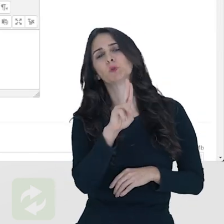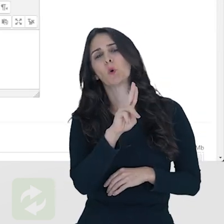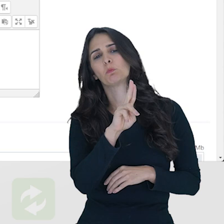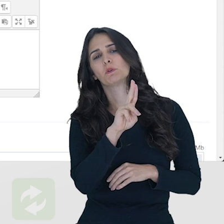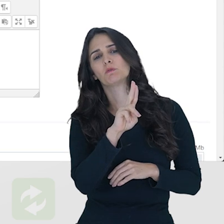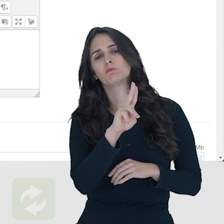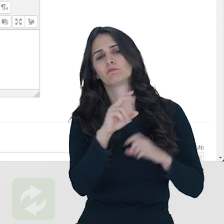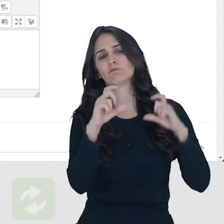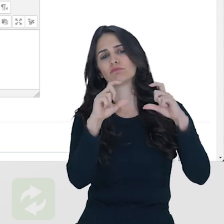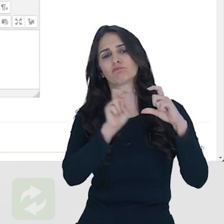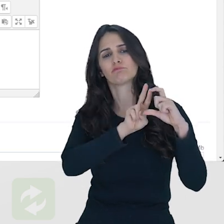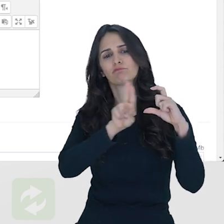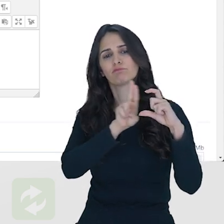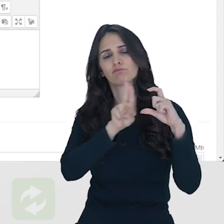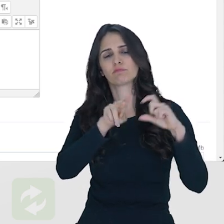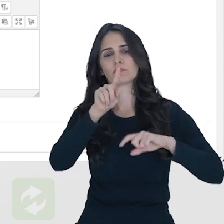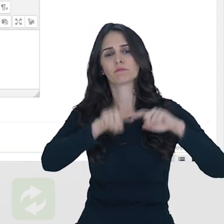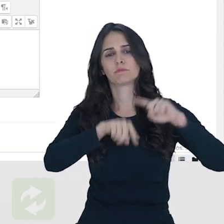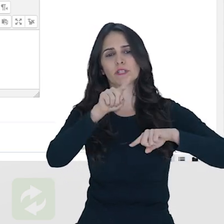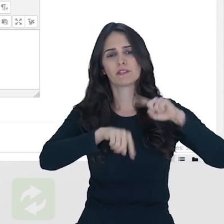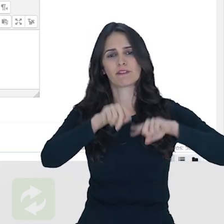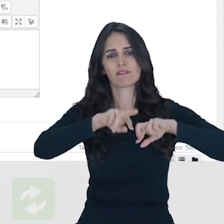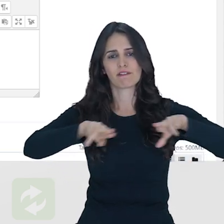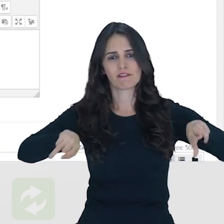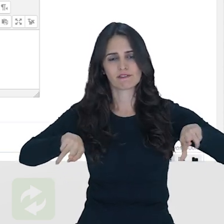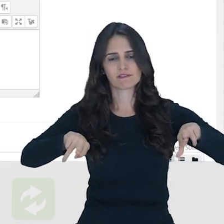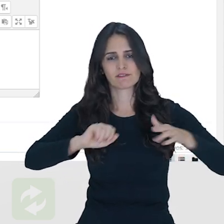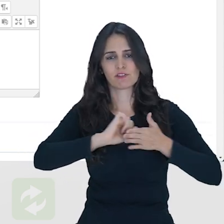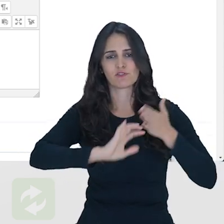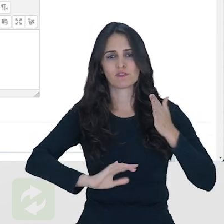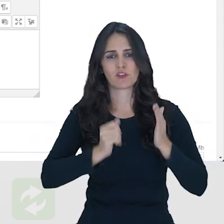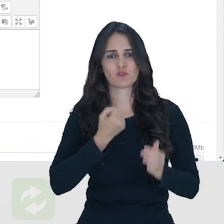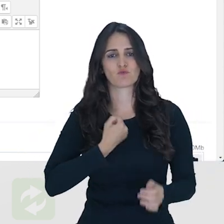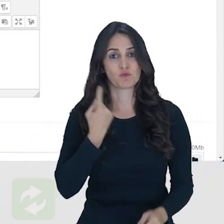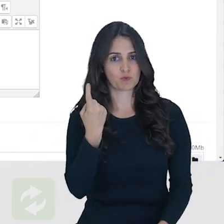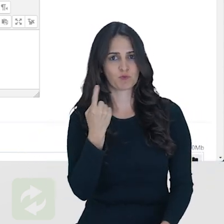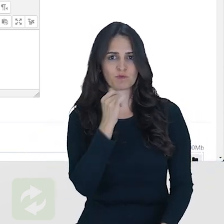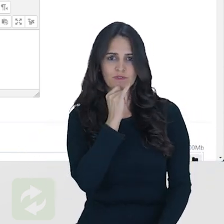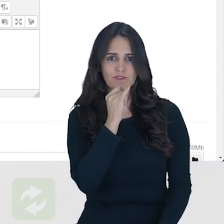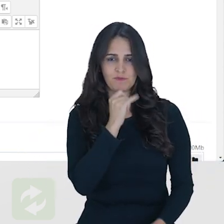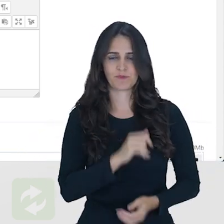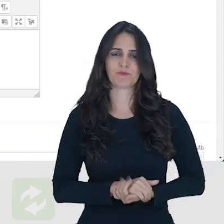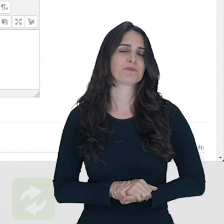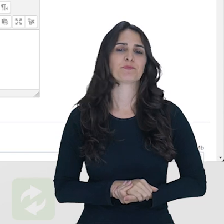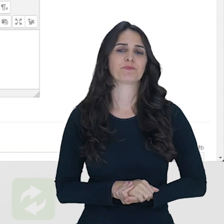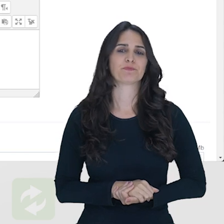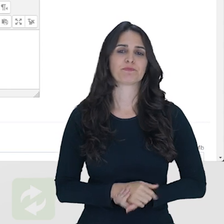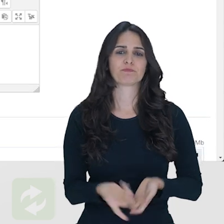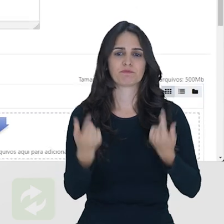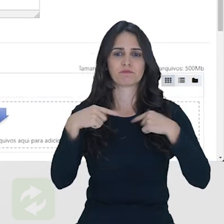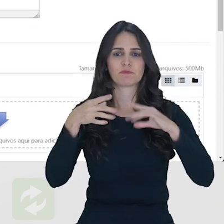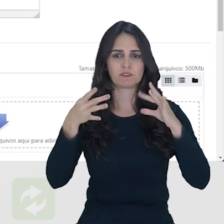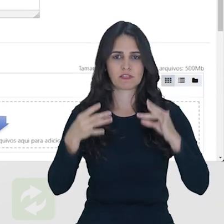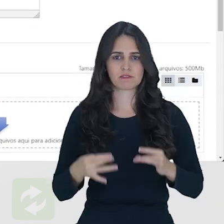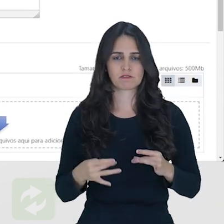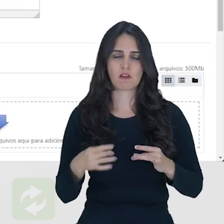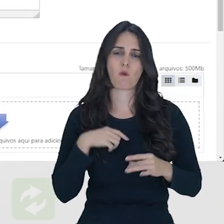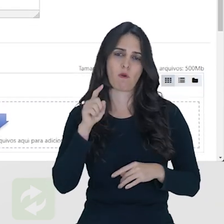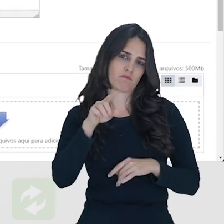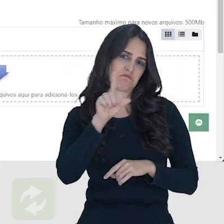eu vou dar um nome para essa pasta então materiais atividade 1 por exemplo